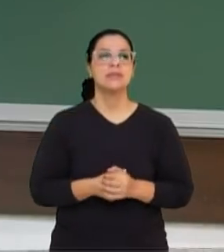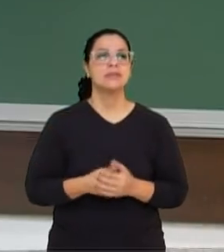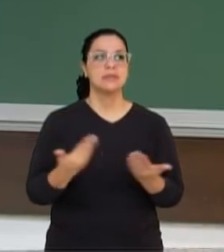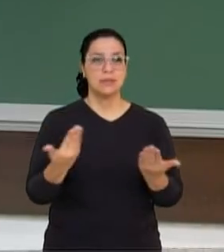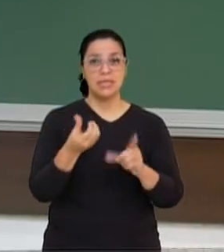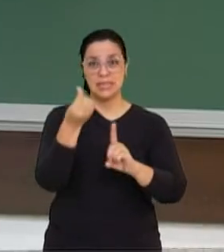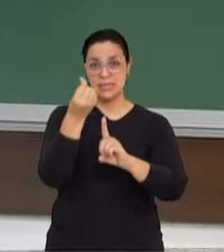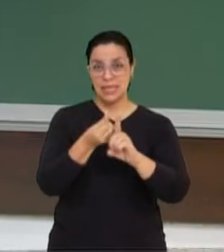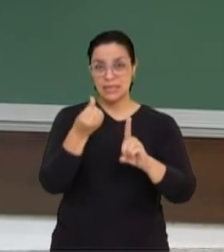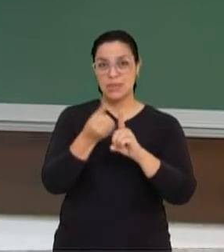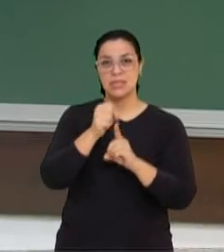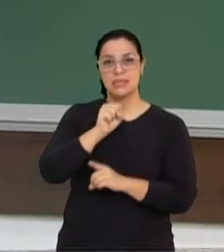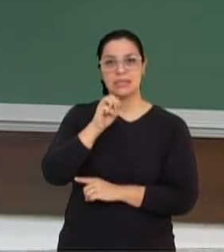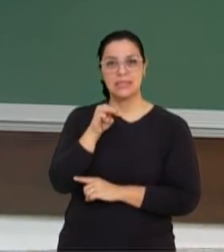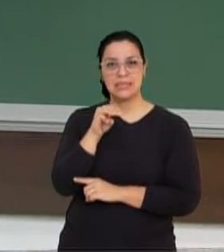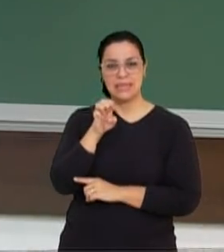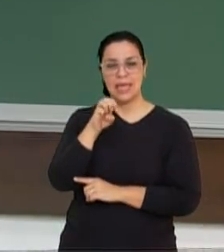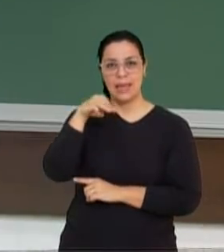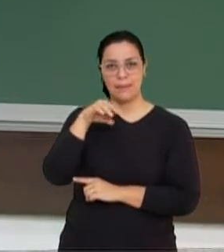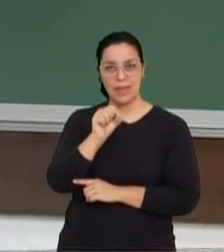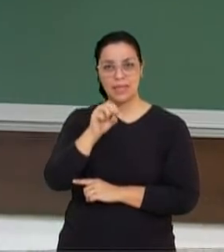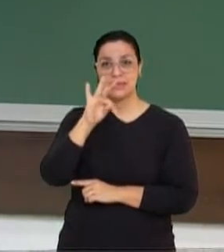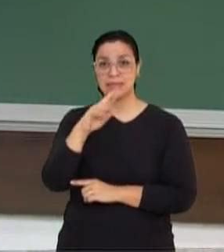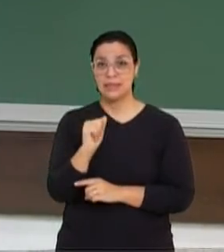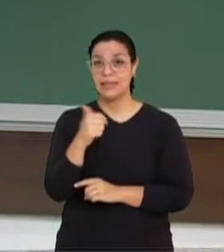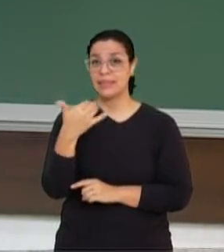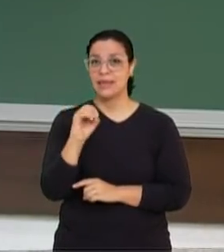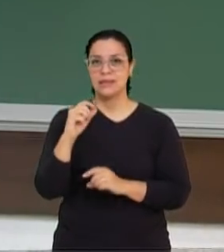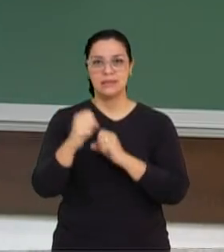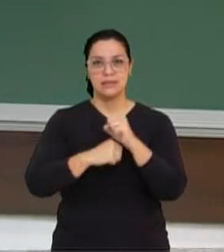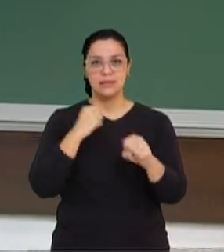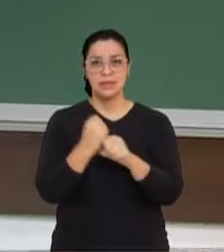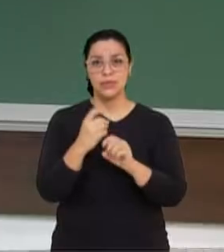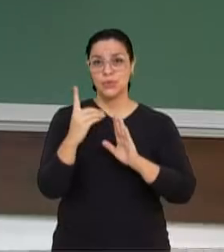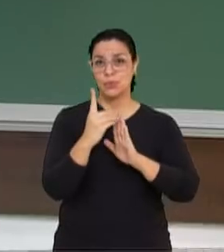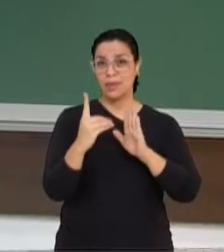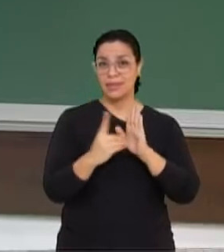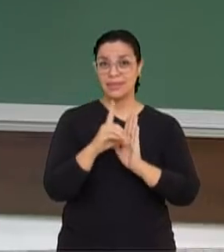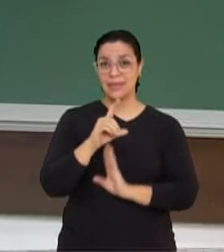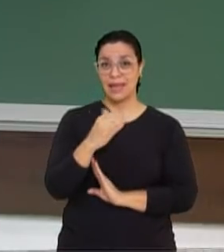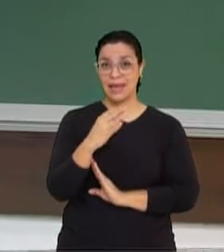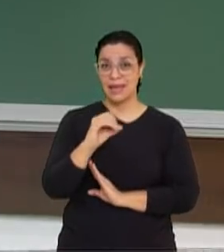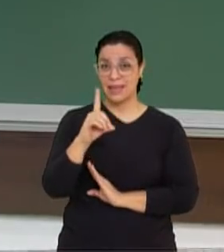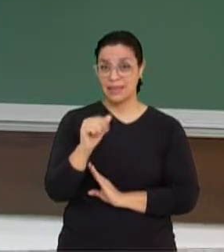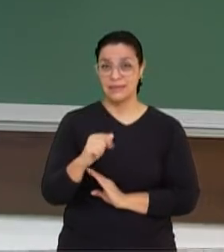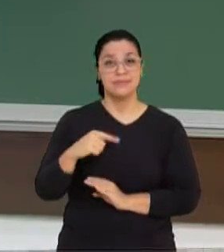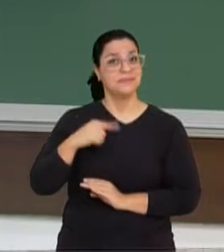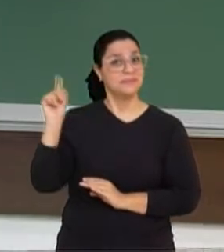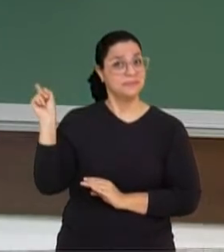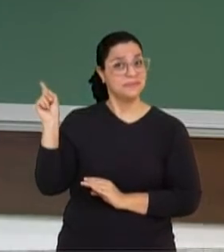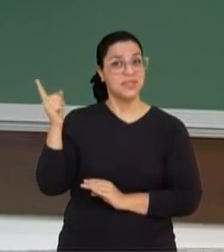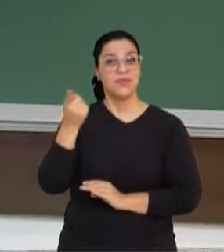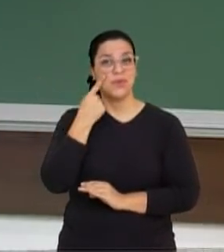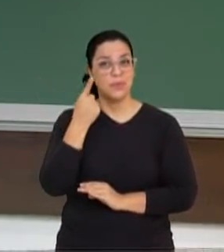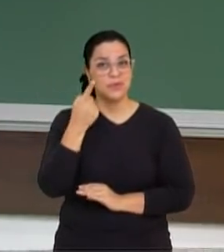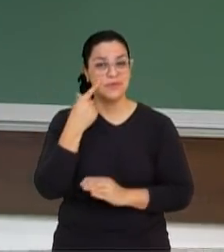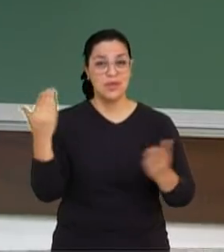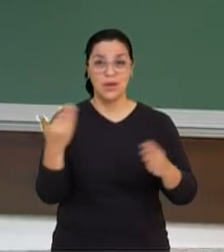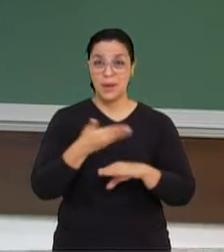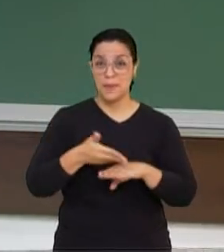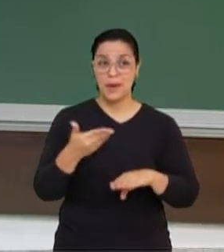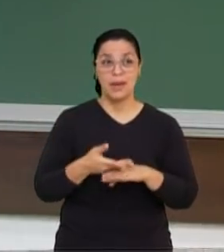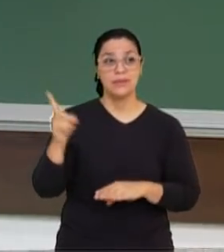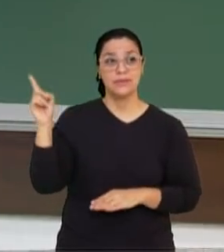dias, 6 meses é um semestre e 10 anos é exatamente uma década, tá bom? Então, vamos praticar mais um